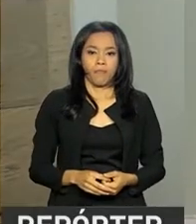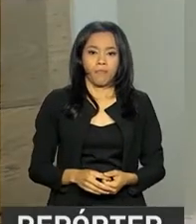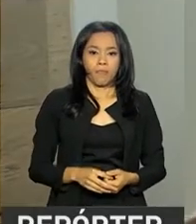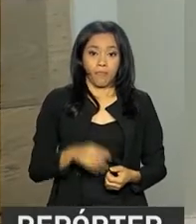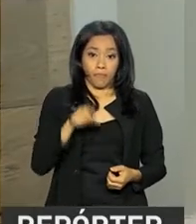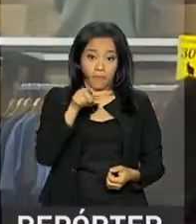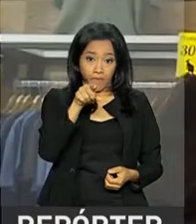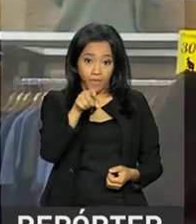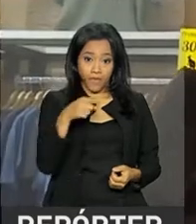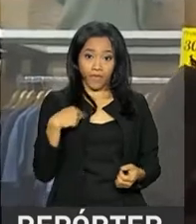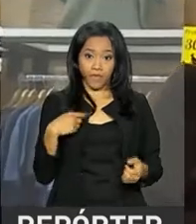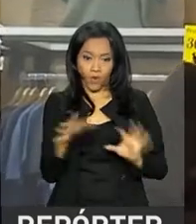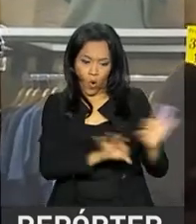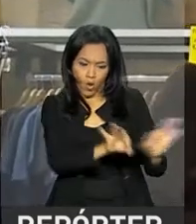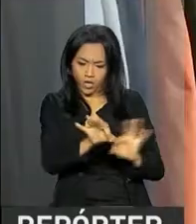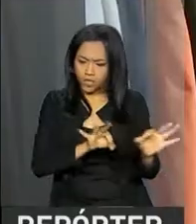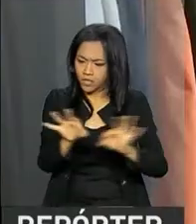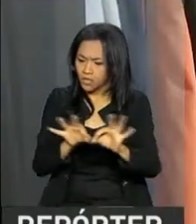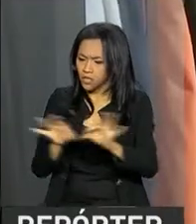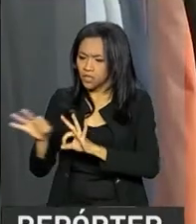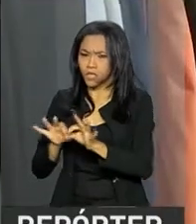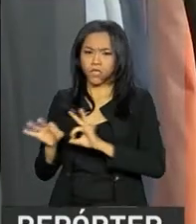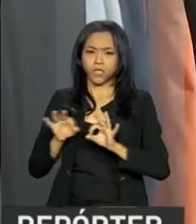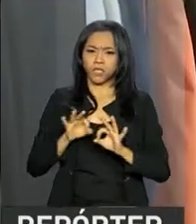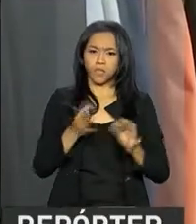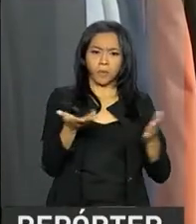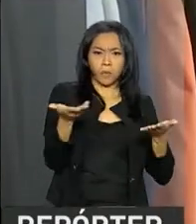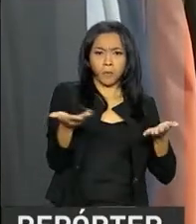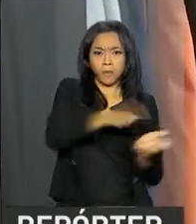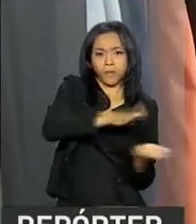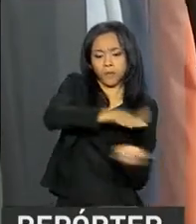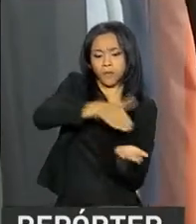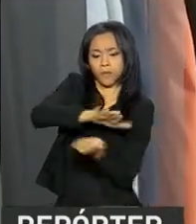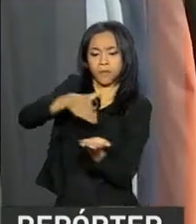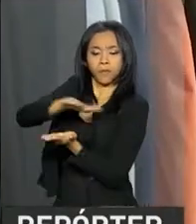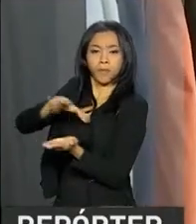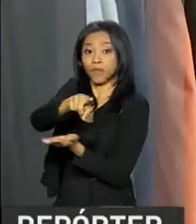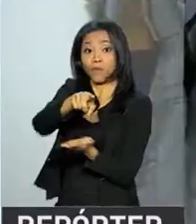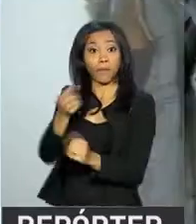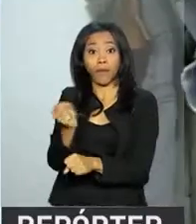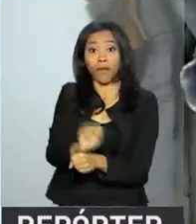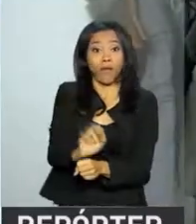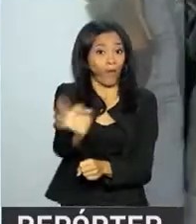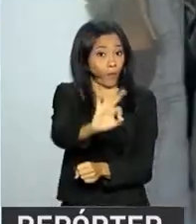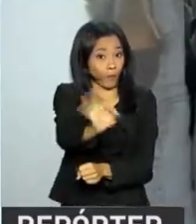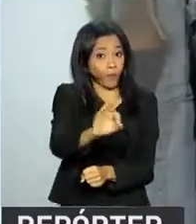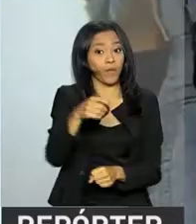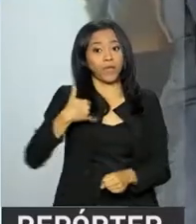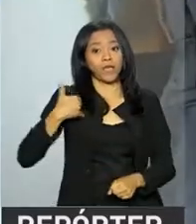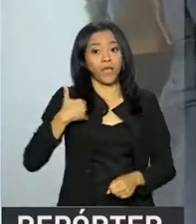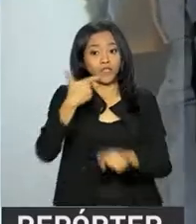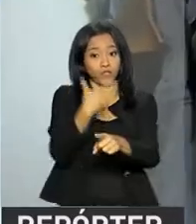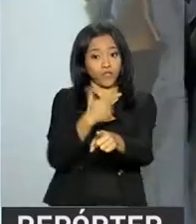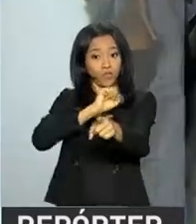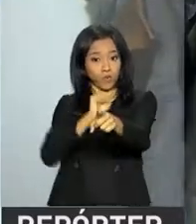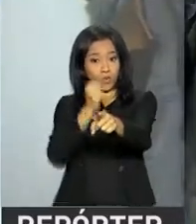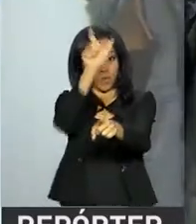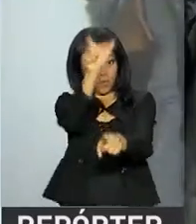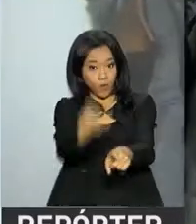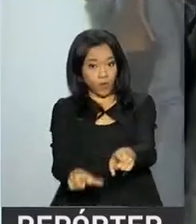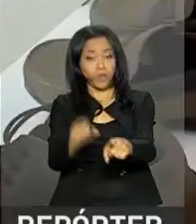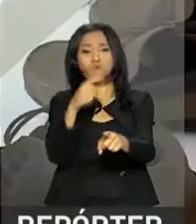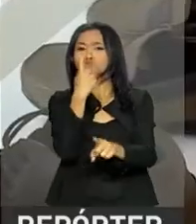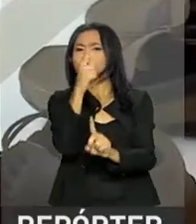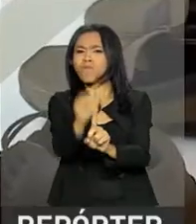Dobra daqui, ajeita dali. O importante para Priscila é não ficar parada. Aos 28 anos, ela conseguiu